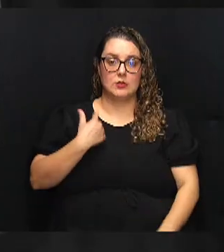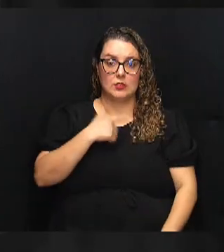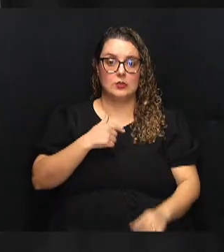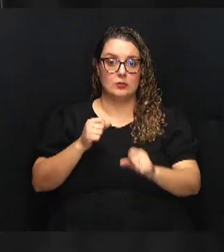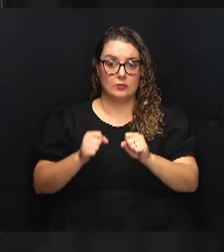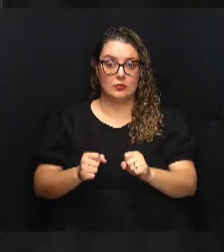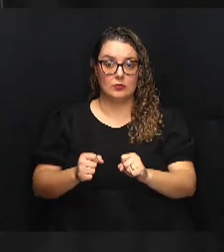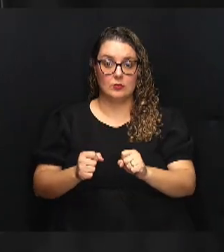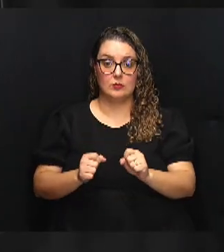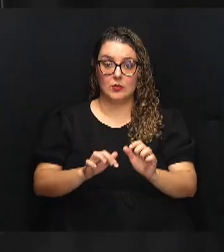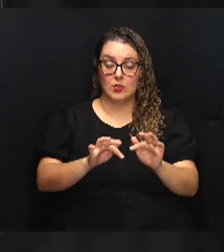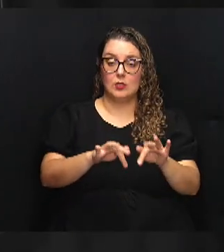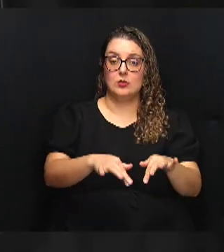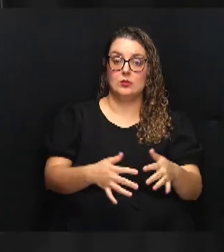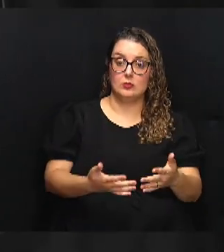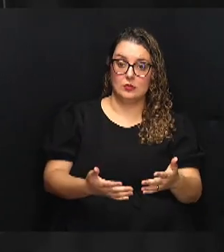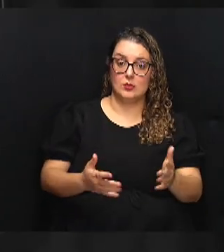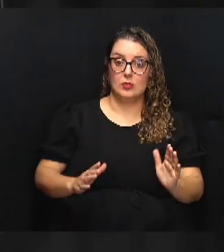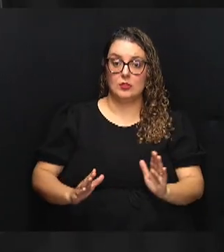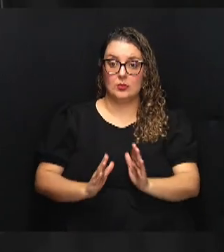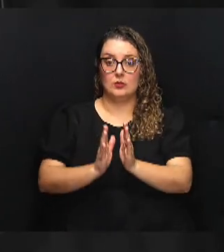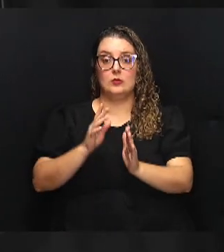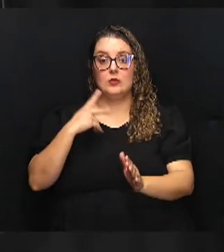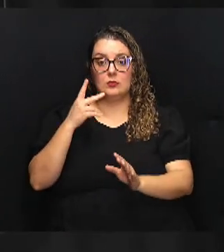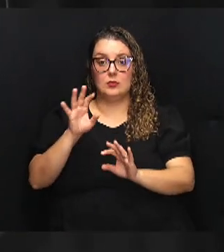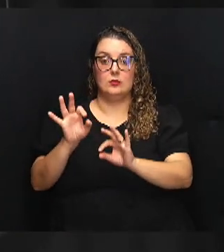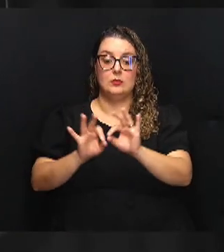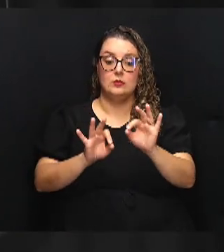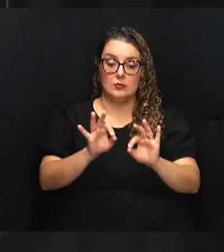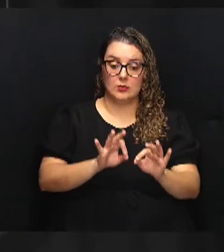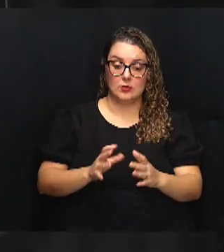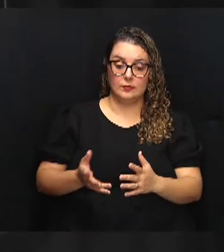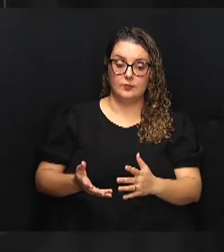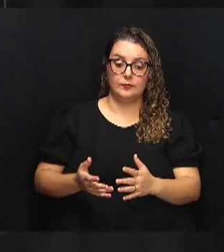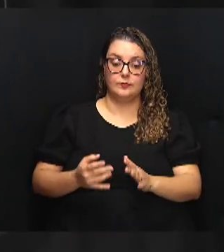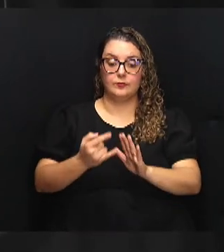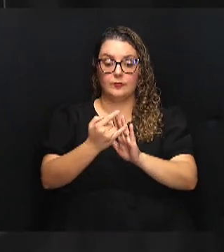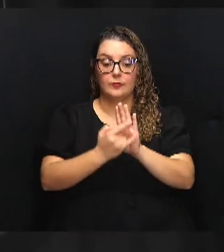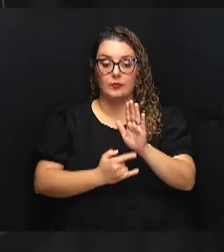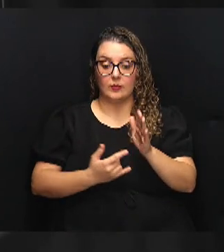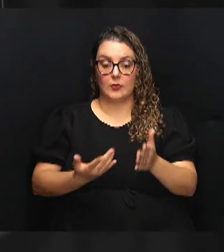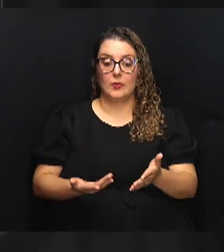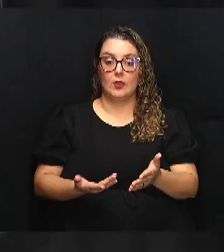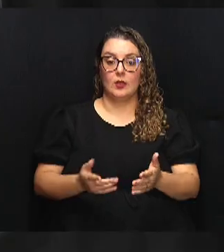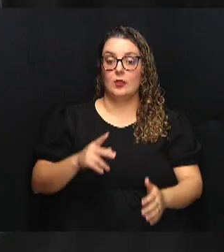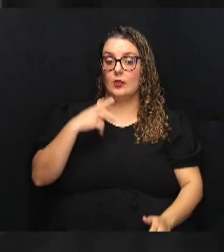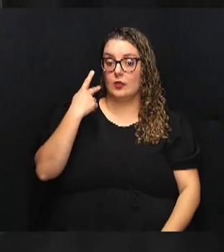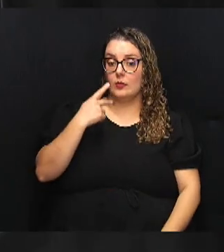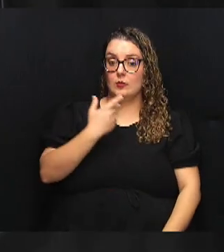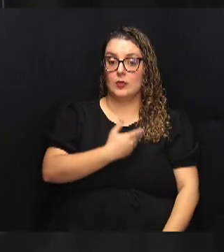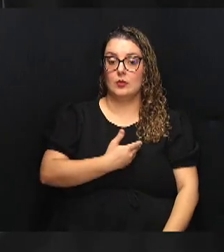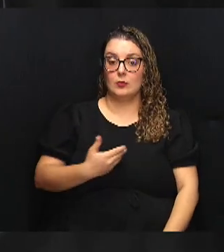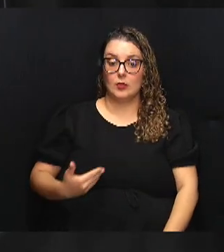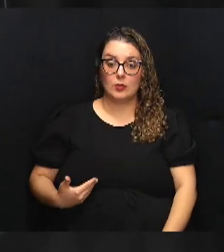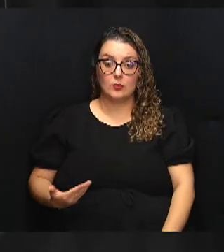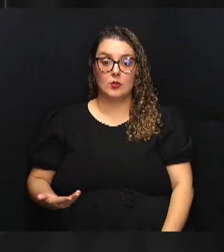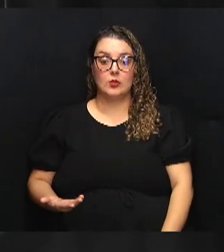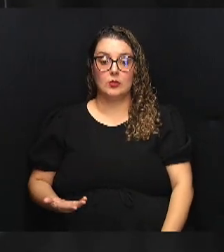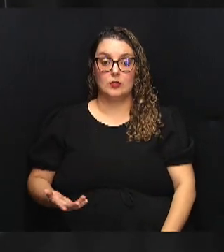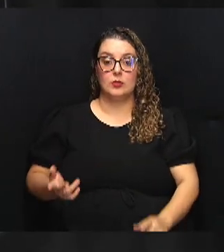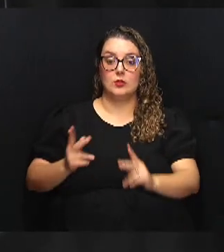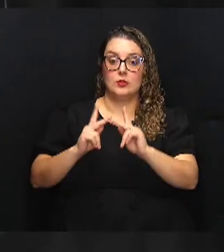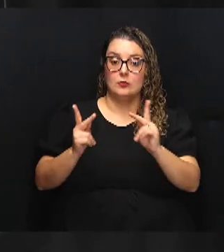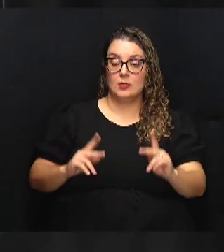aí ao final da frente parlamentar, elaborar um documento. Olha, as políticas públicas de paz